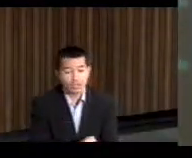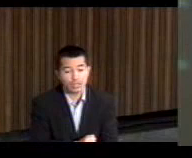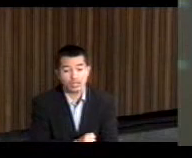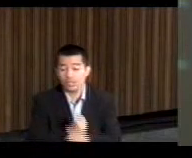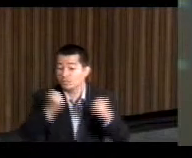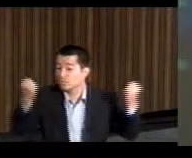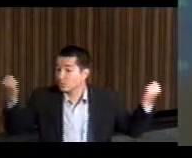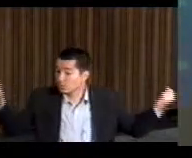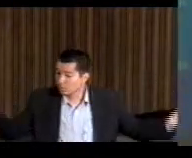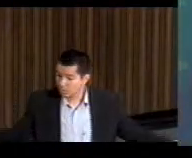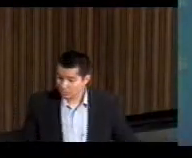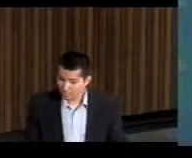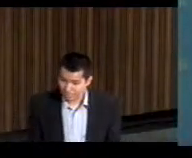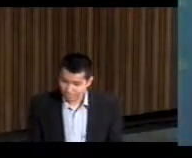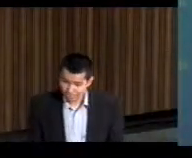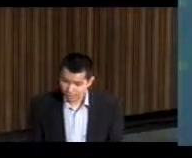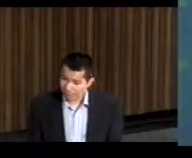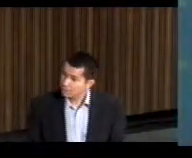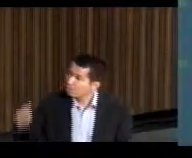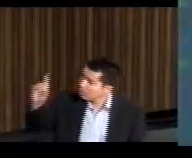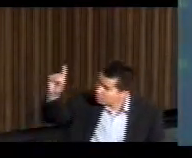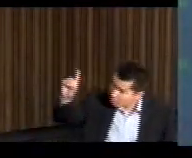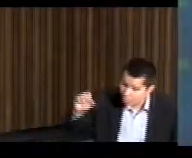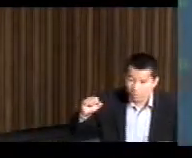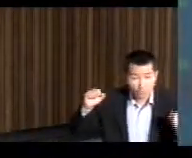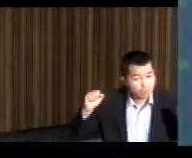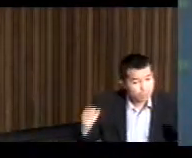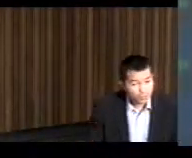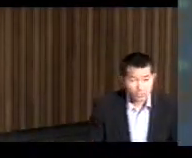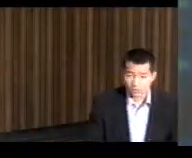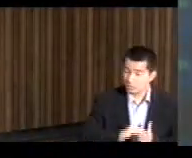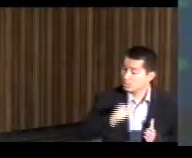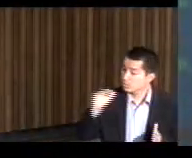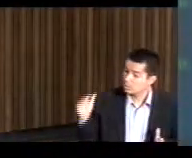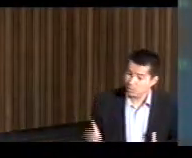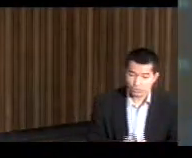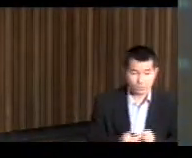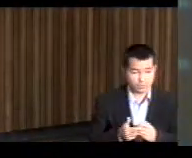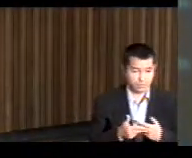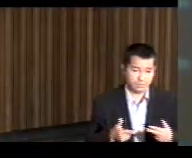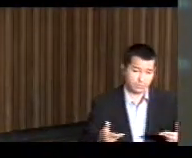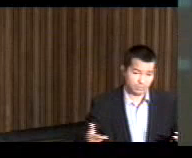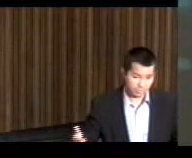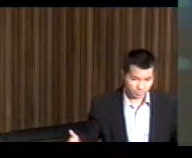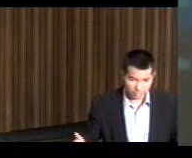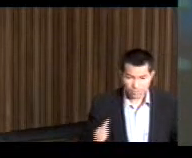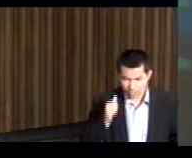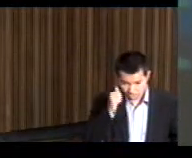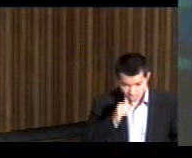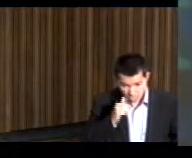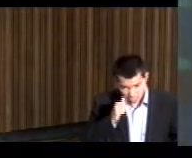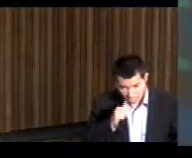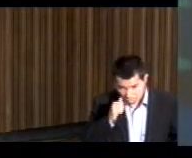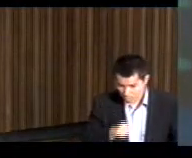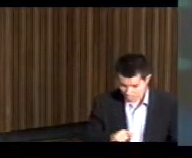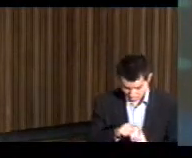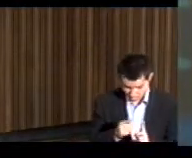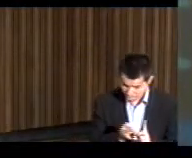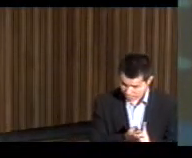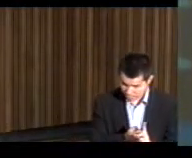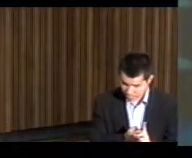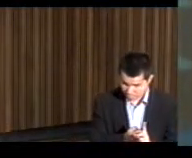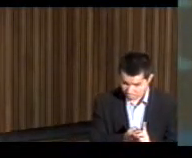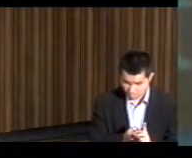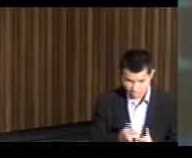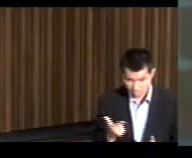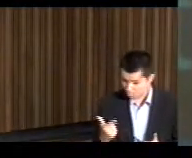nada é impossível, até uma mulher ficar grávida sem que um